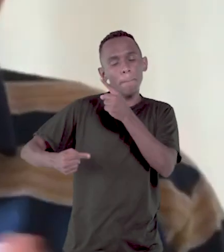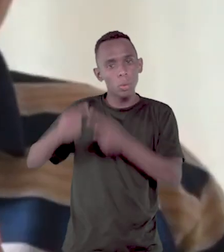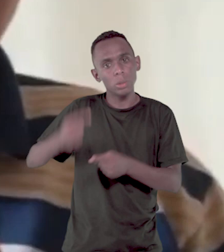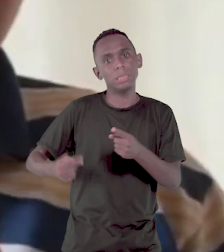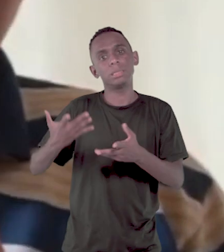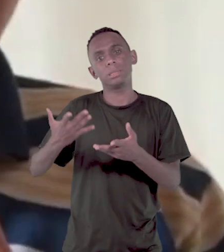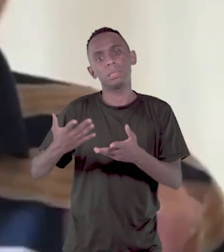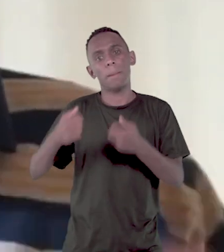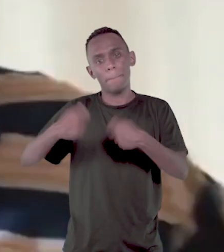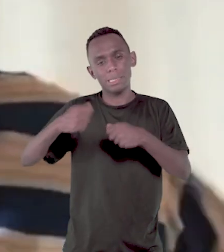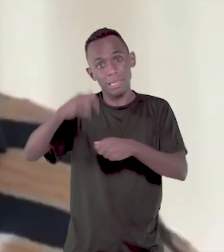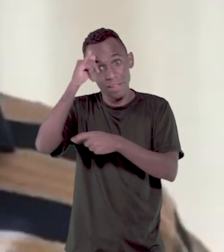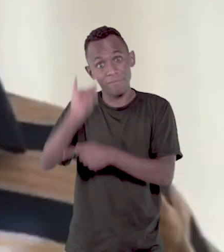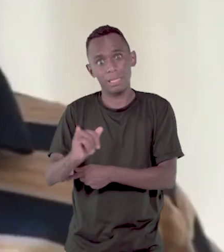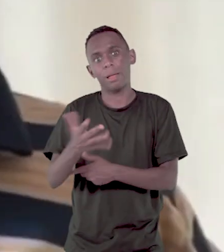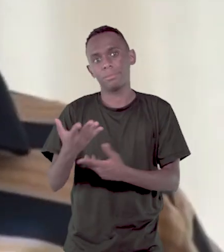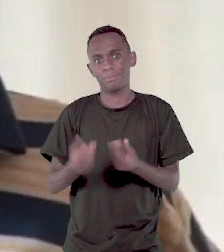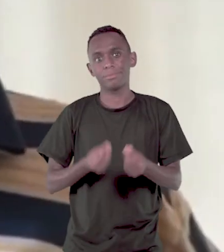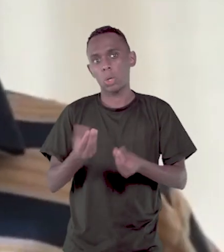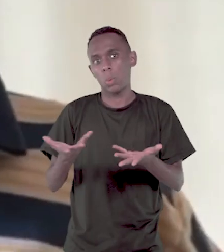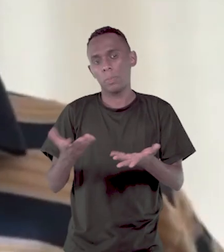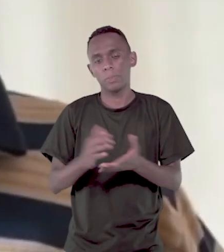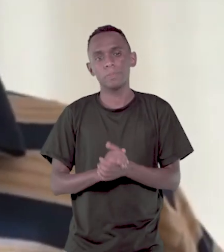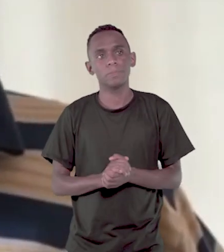o seu ponto de vista ideológico.